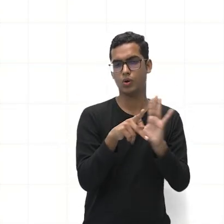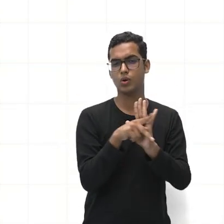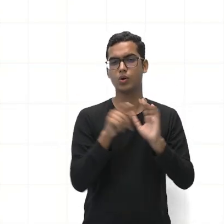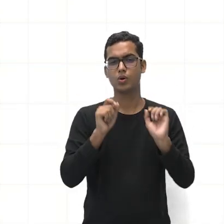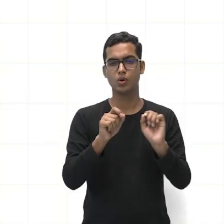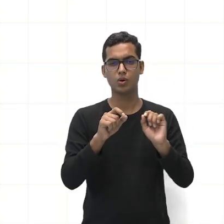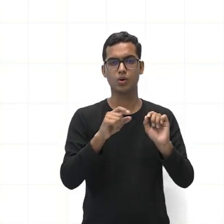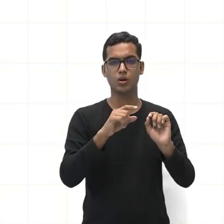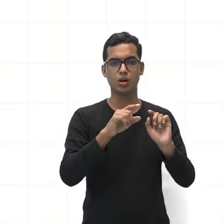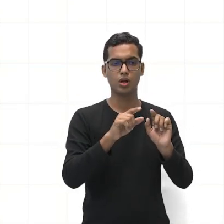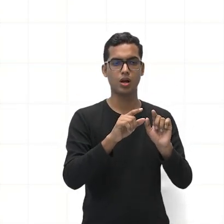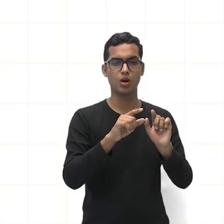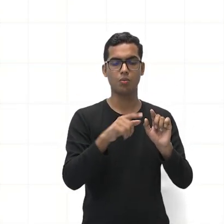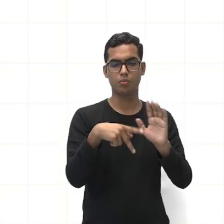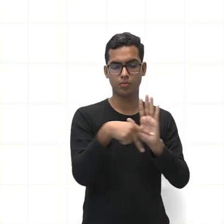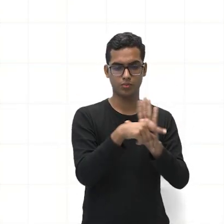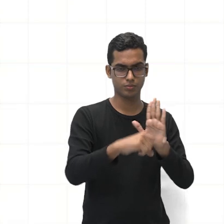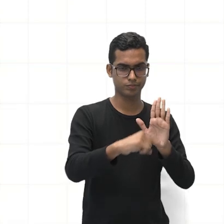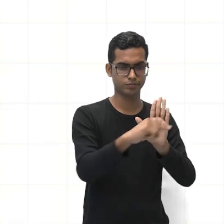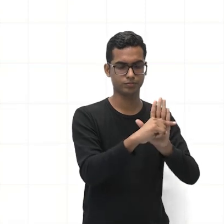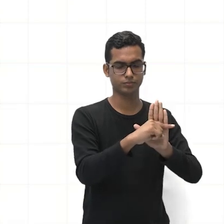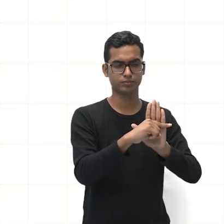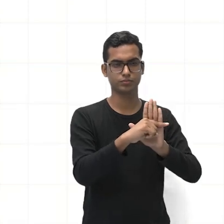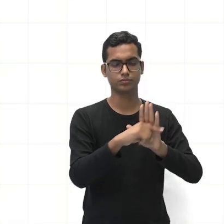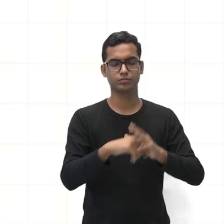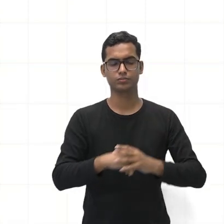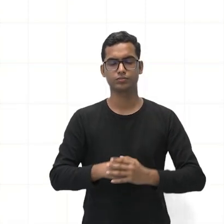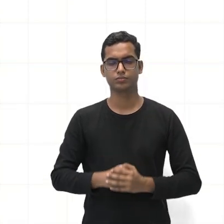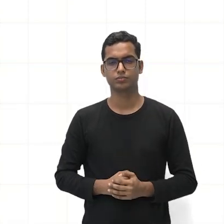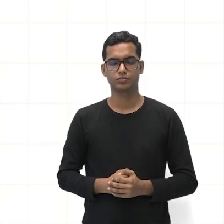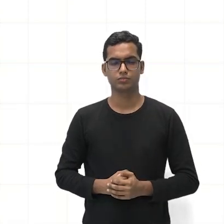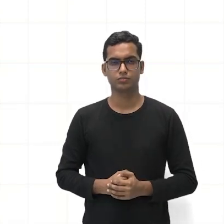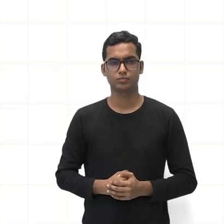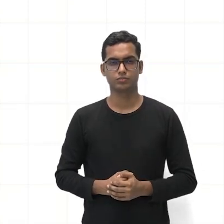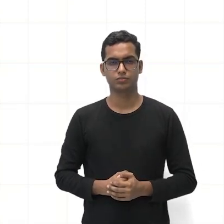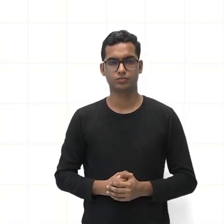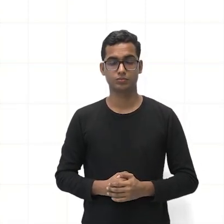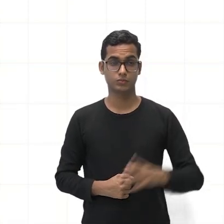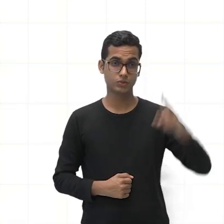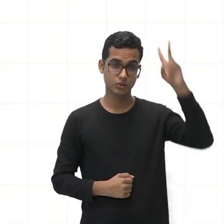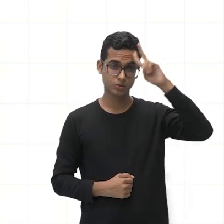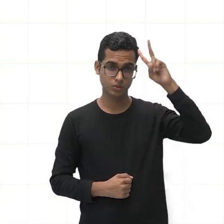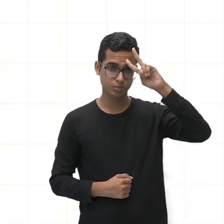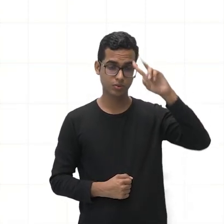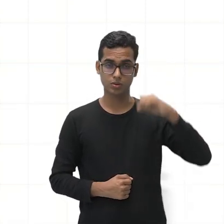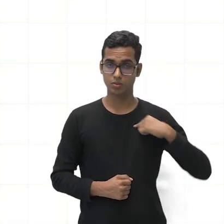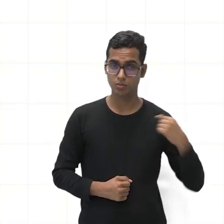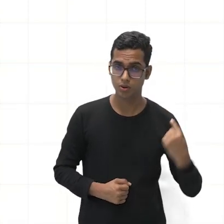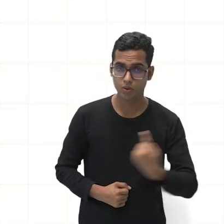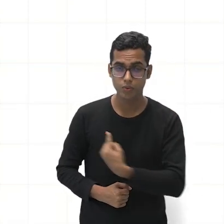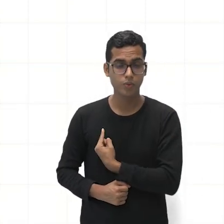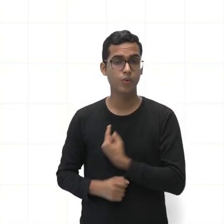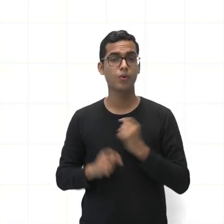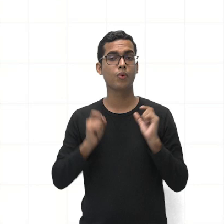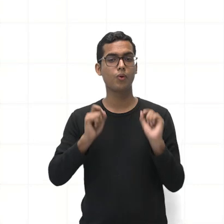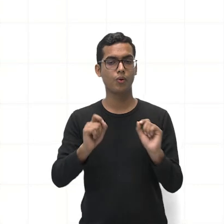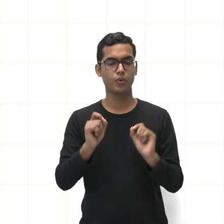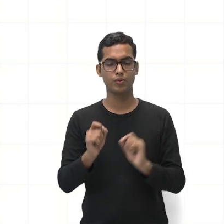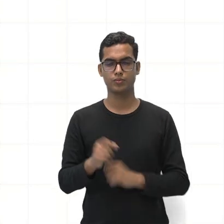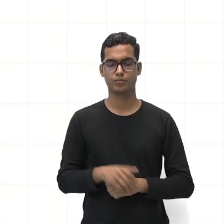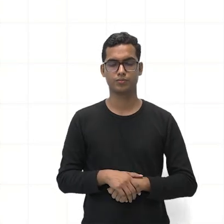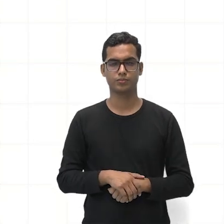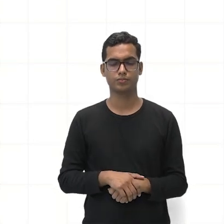de subtração. Lembrando que, para nós aqui, né, nós vamos considerar sempre,